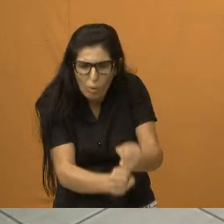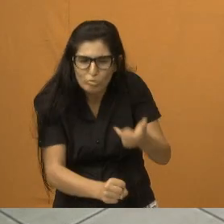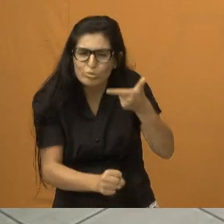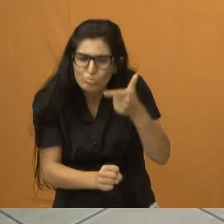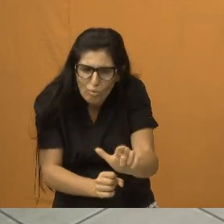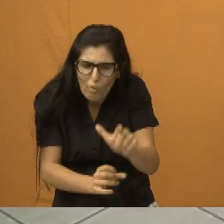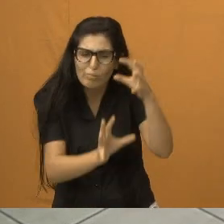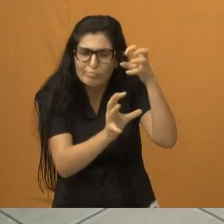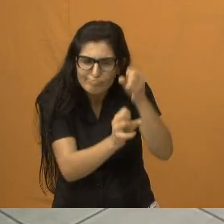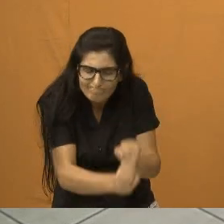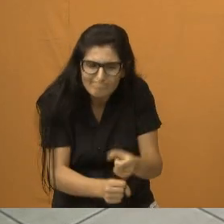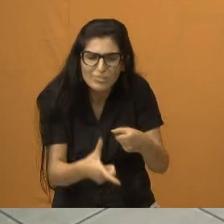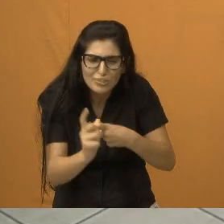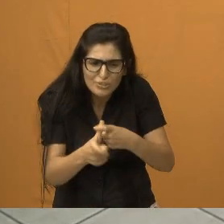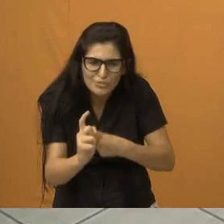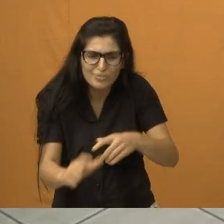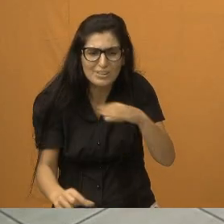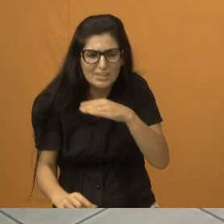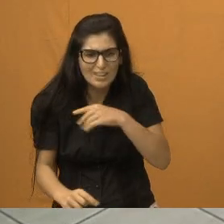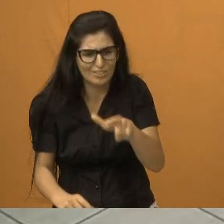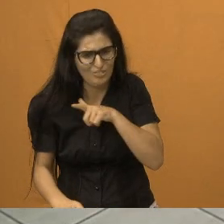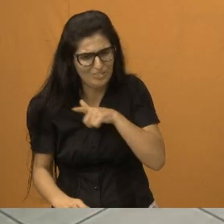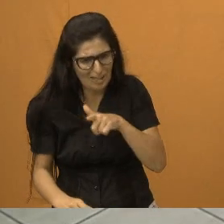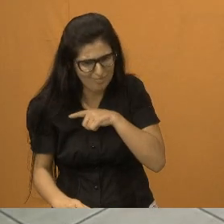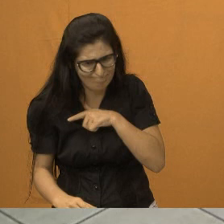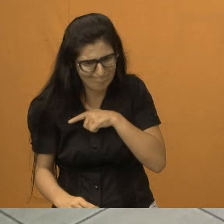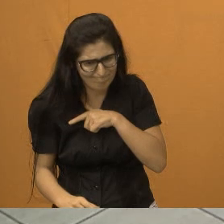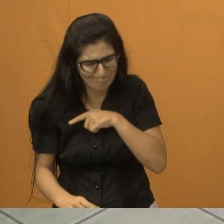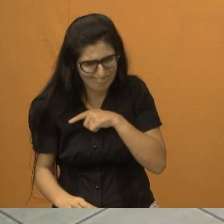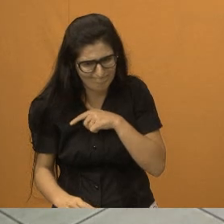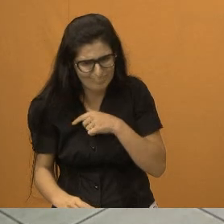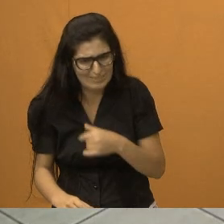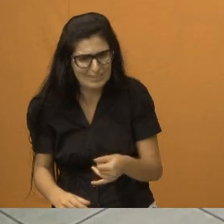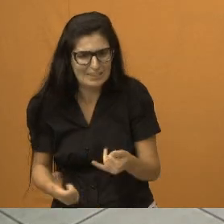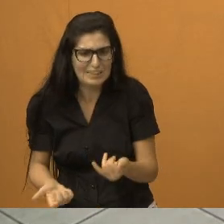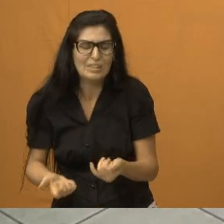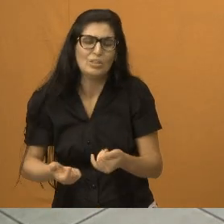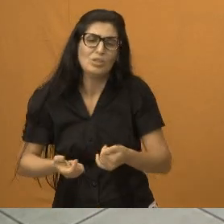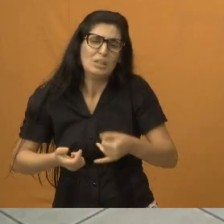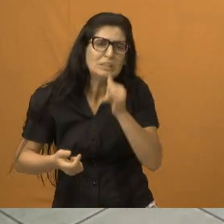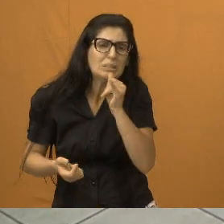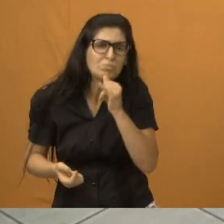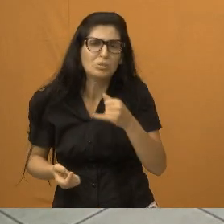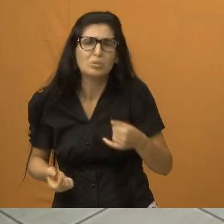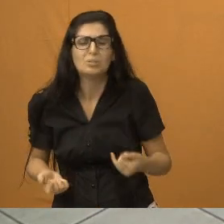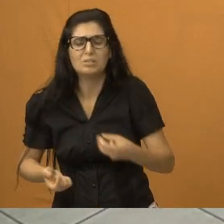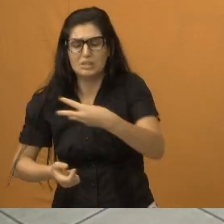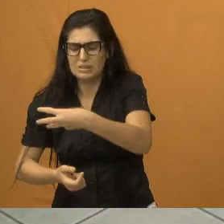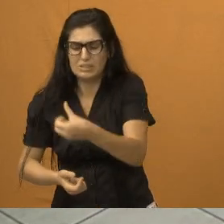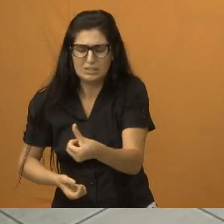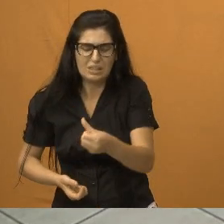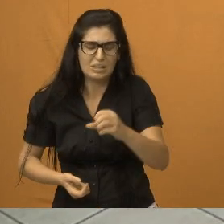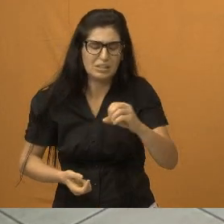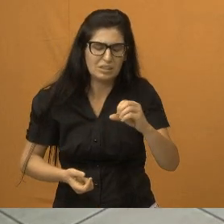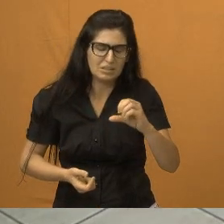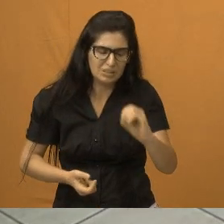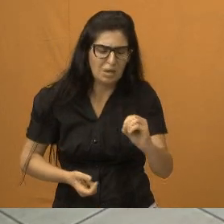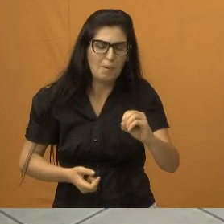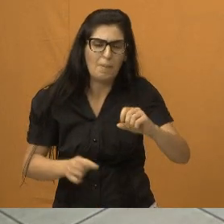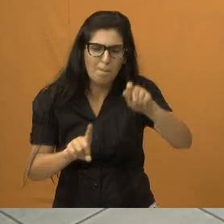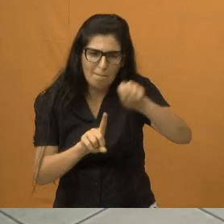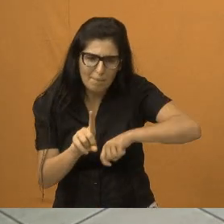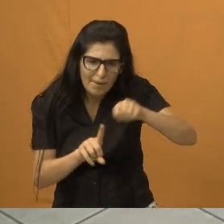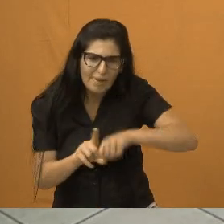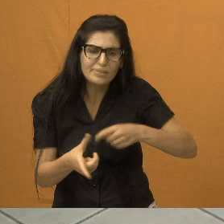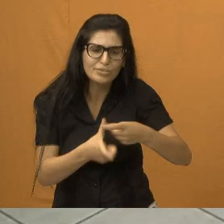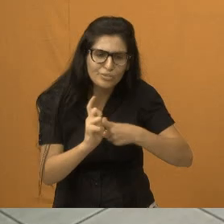município tem, que é diversos pagamentos. Tem parcelas tem dívidas que são 240 meses, 360 meses, e ela tem que ser